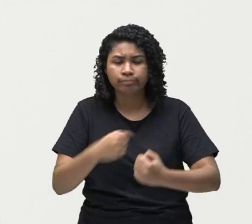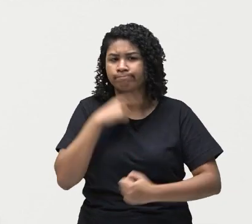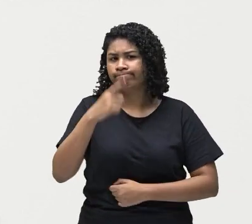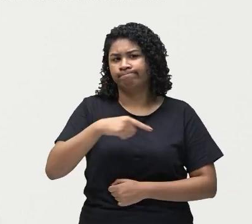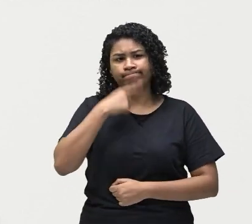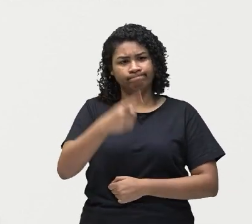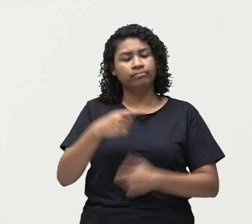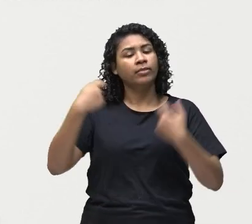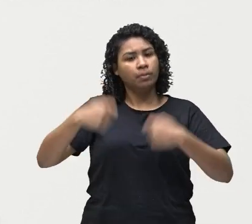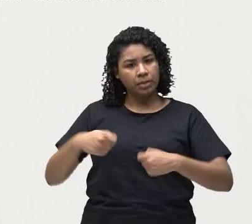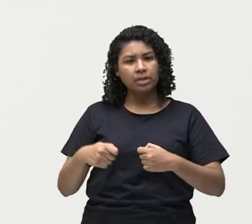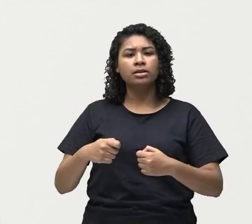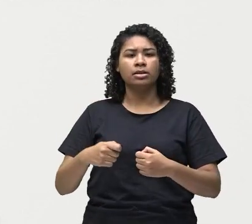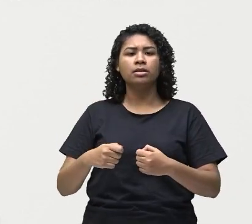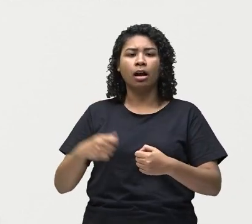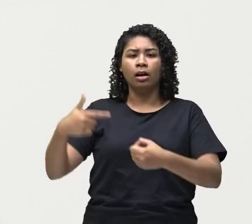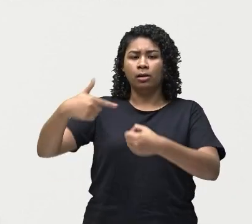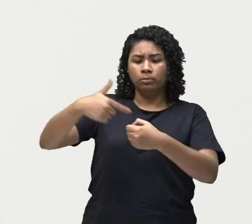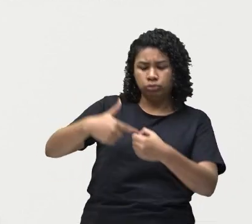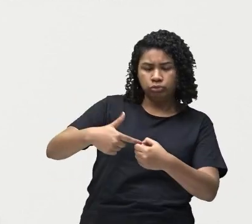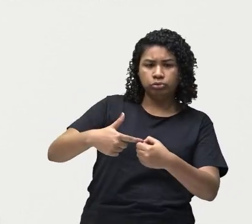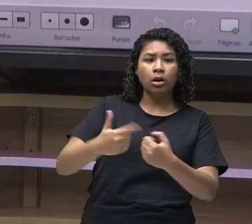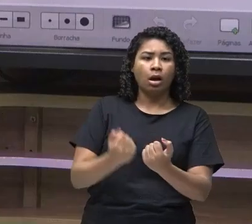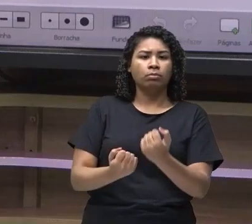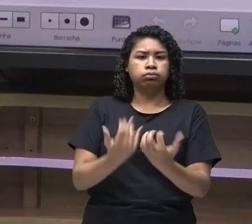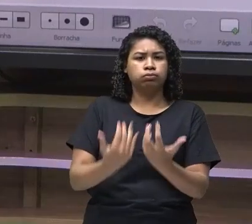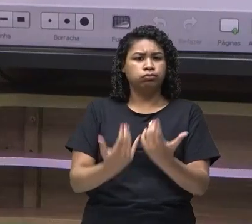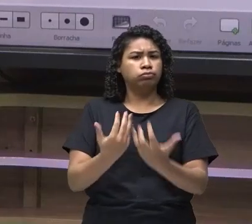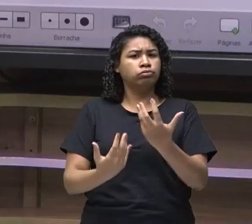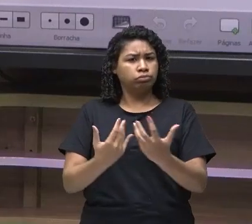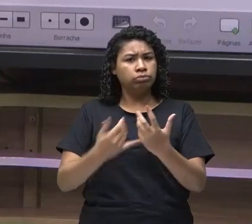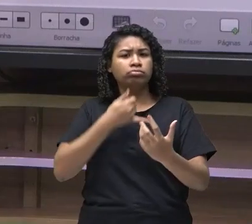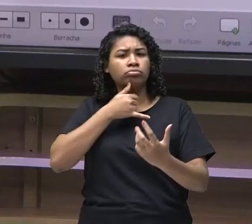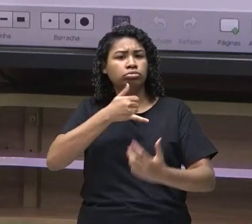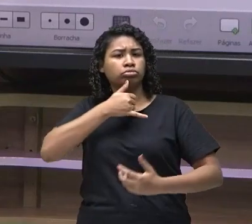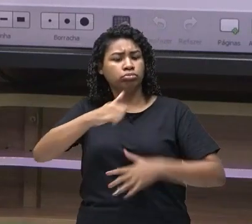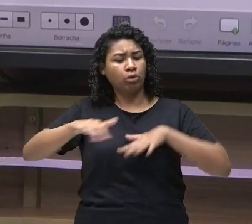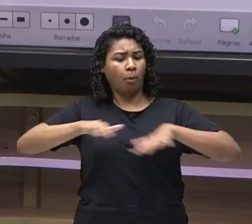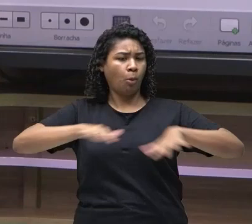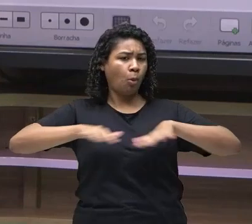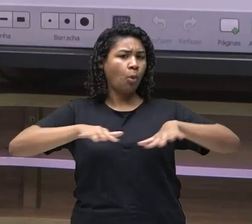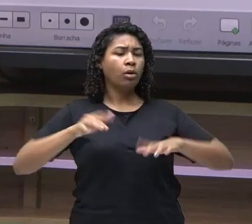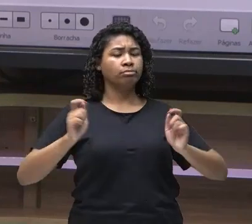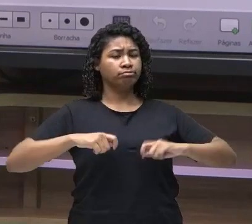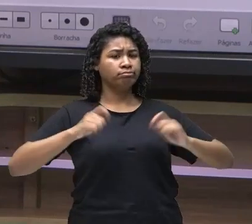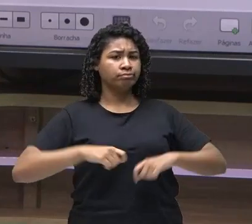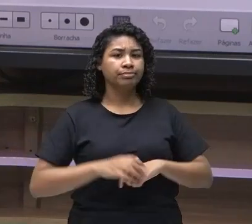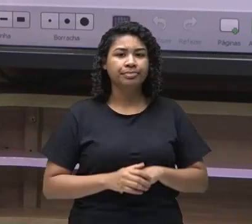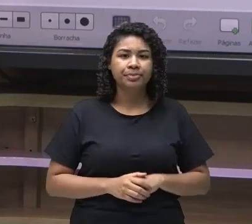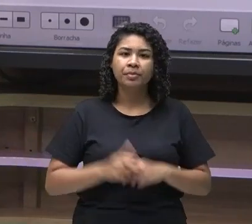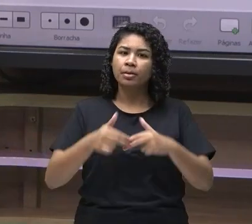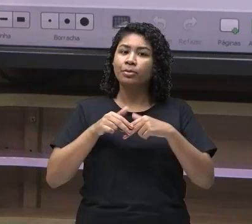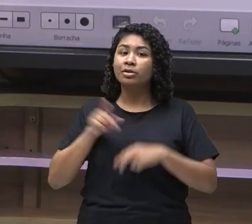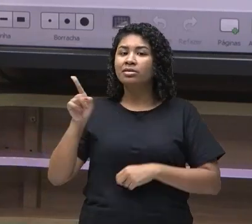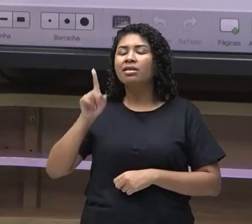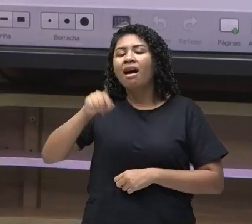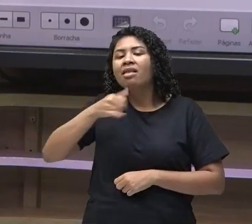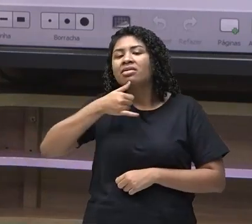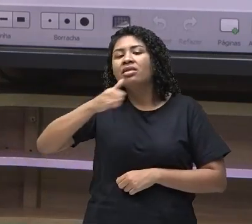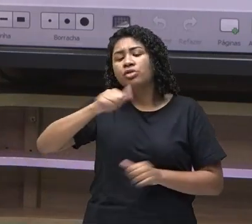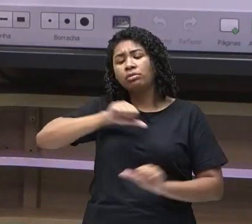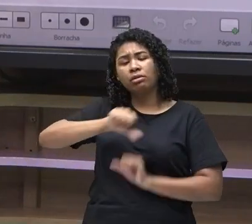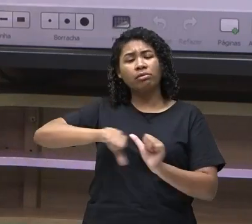a queima lá no motor o meu carro ele consegue ali ó gerar movimentos então é o que uma transformação de energia